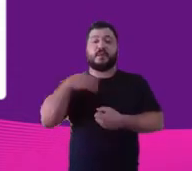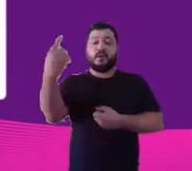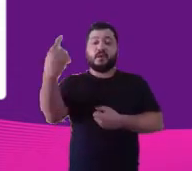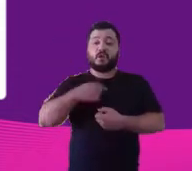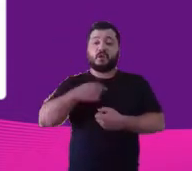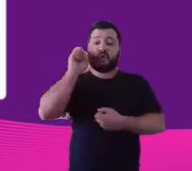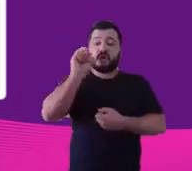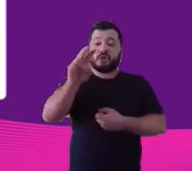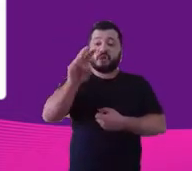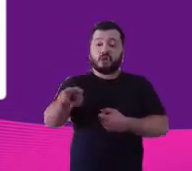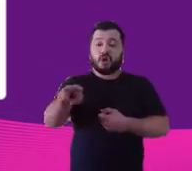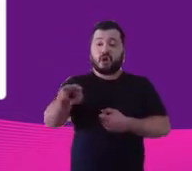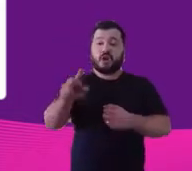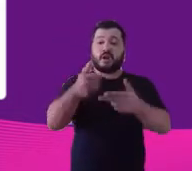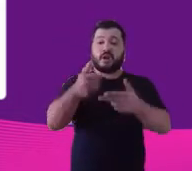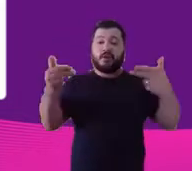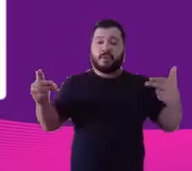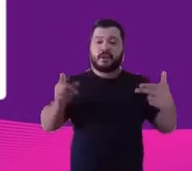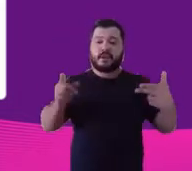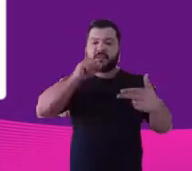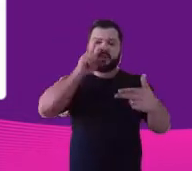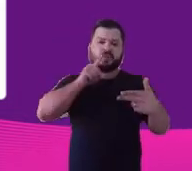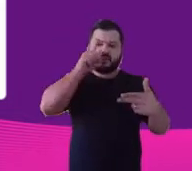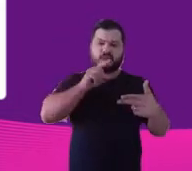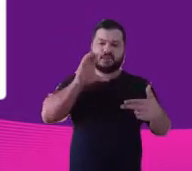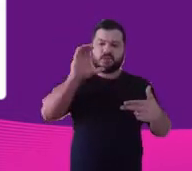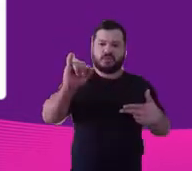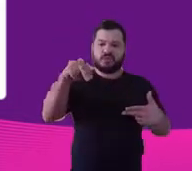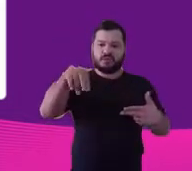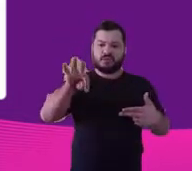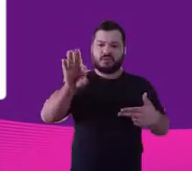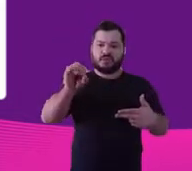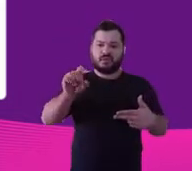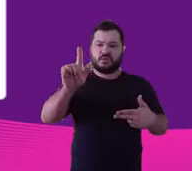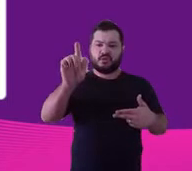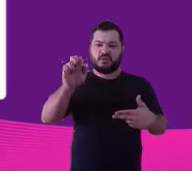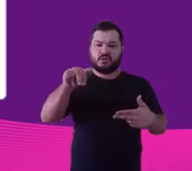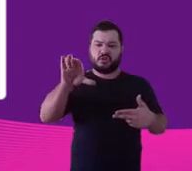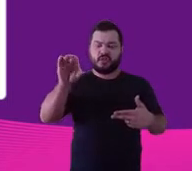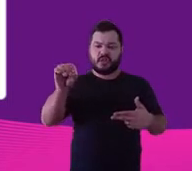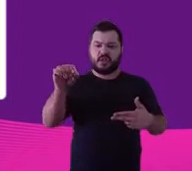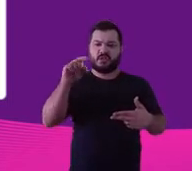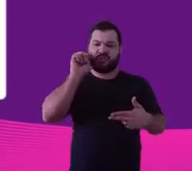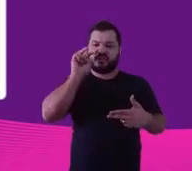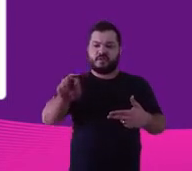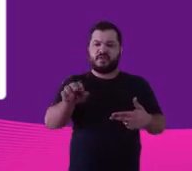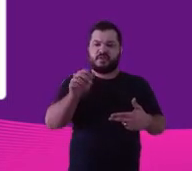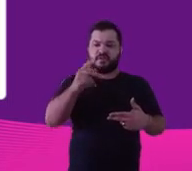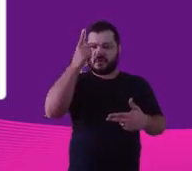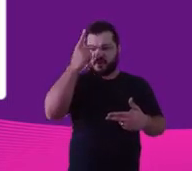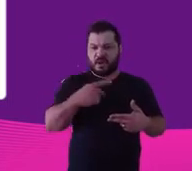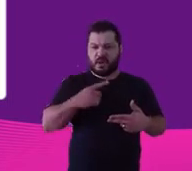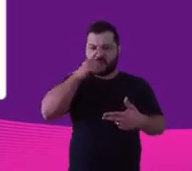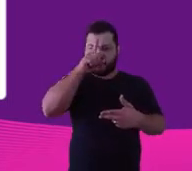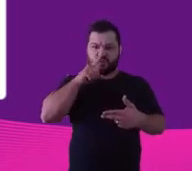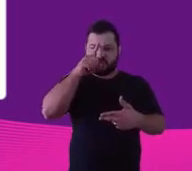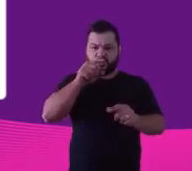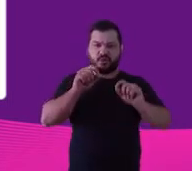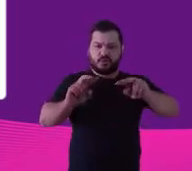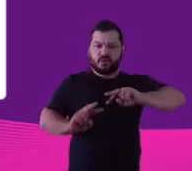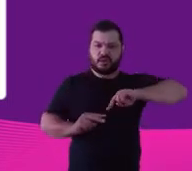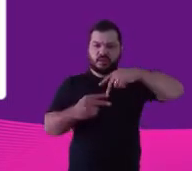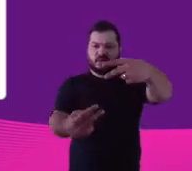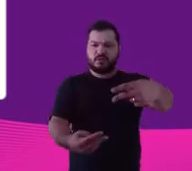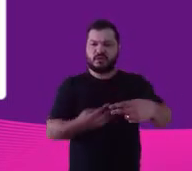olha para questão do Risco citogenético eles consideraram alto risco de extinção do 17 a colocação